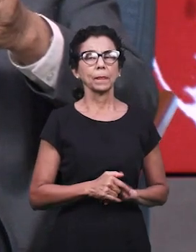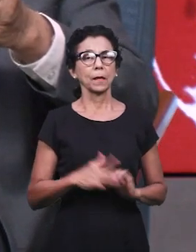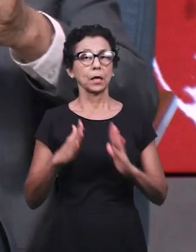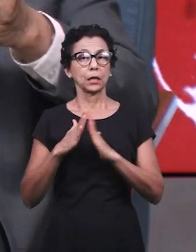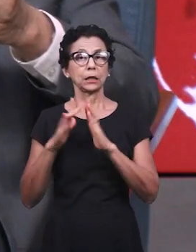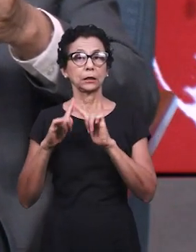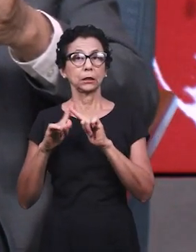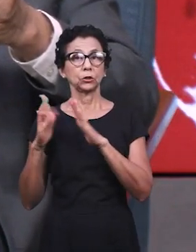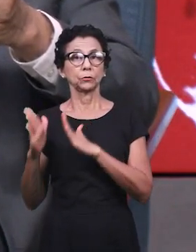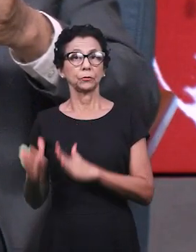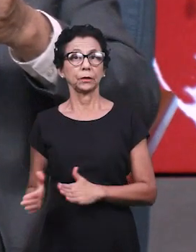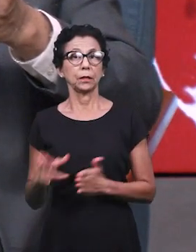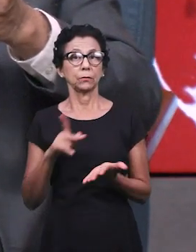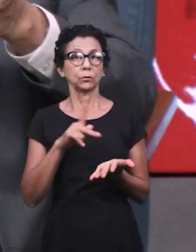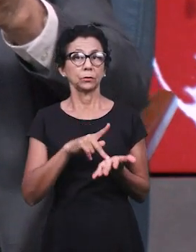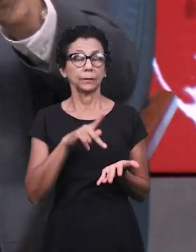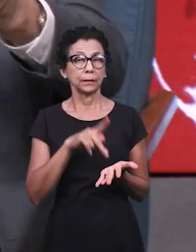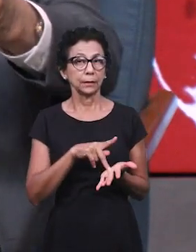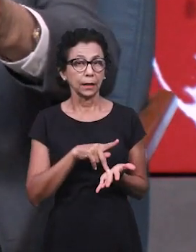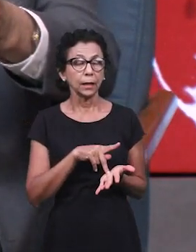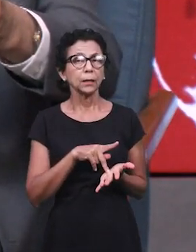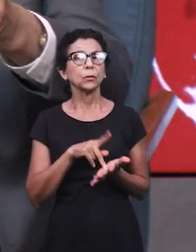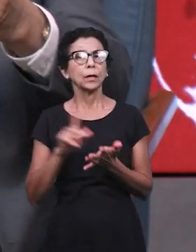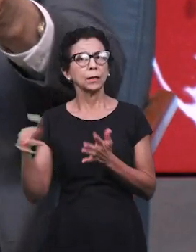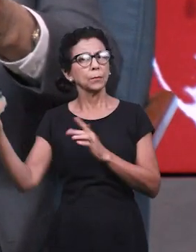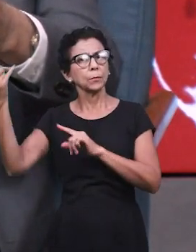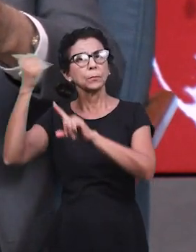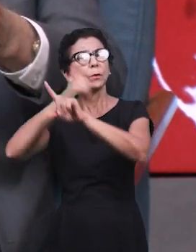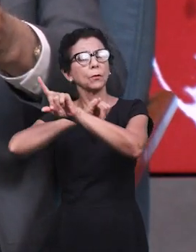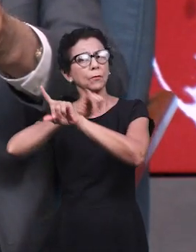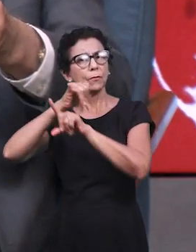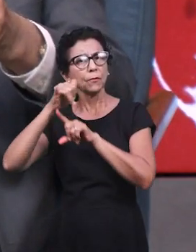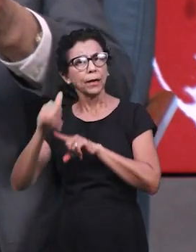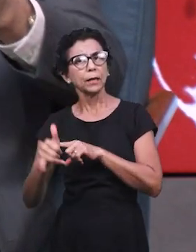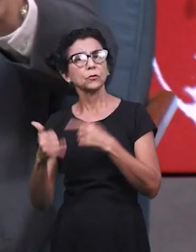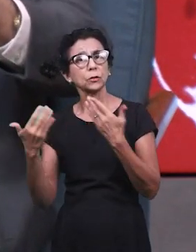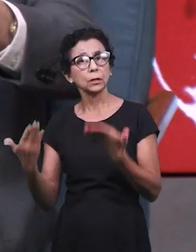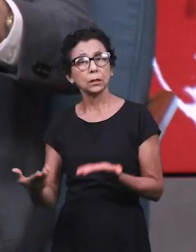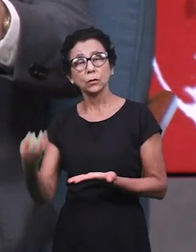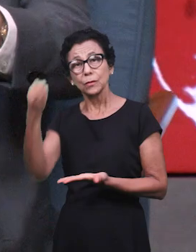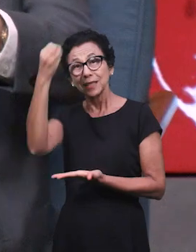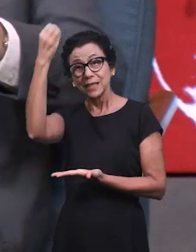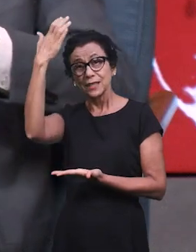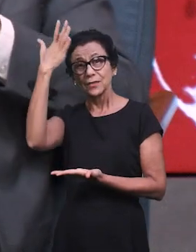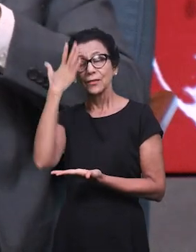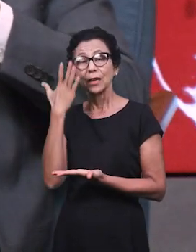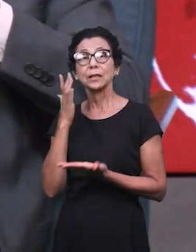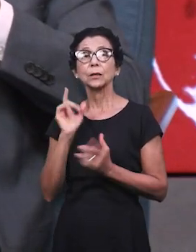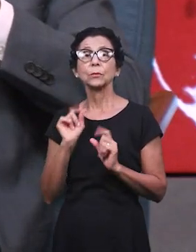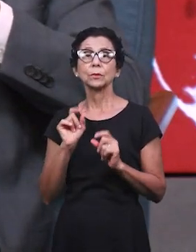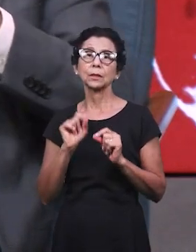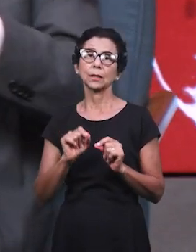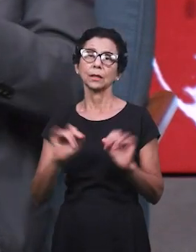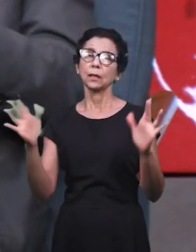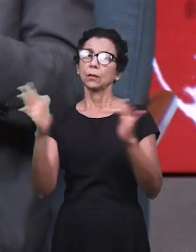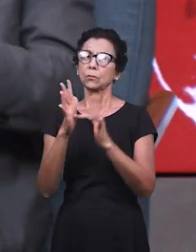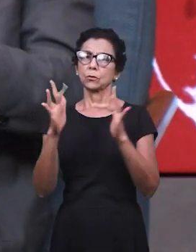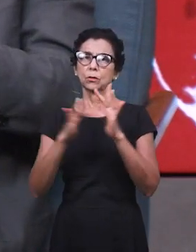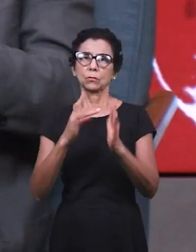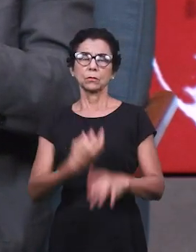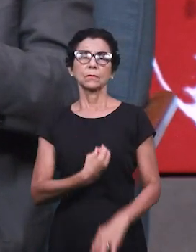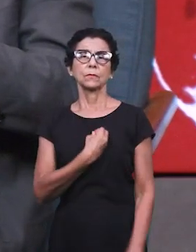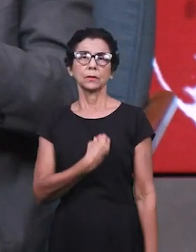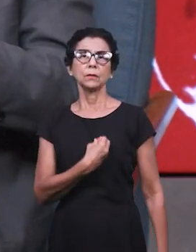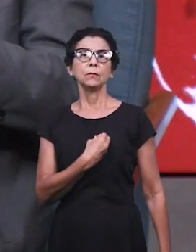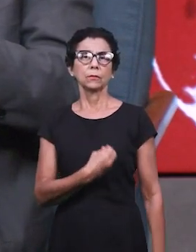verdadeira, ele é profético. Se ele é profético, ele revela Jesus vivo. Então, é a mão